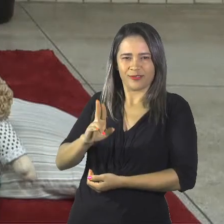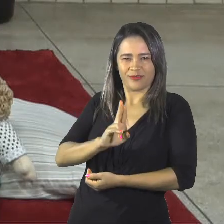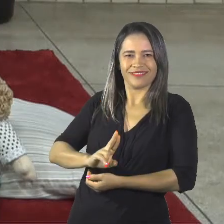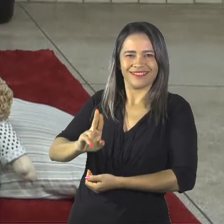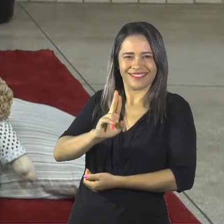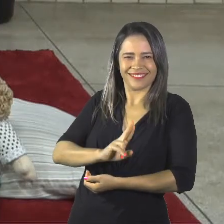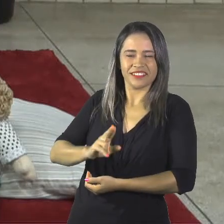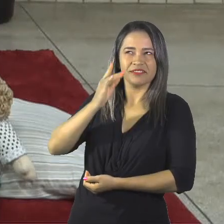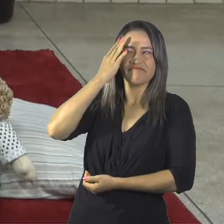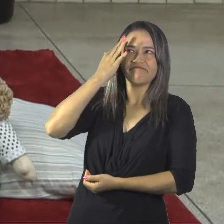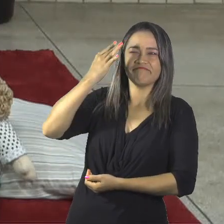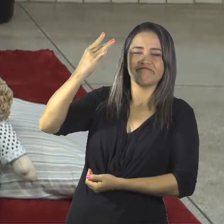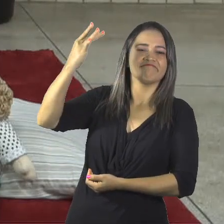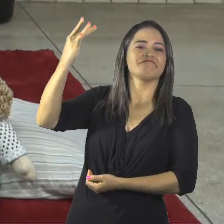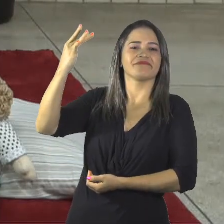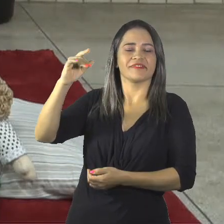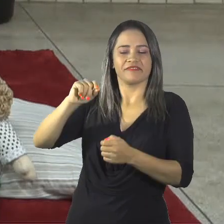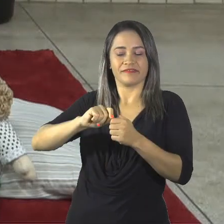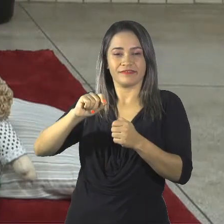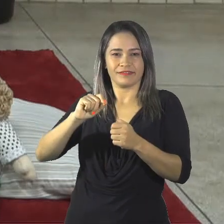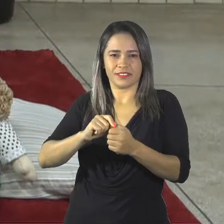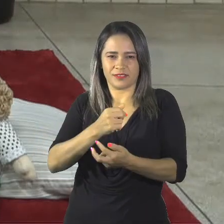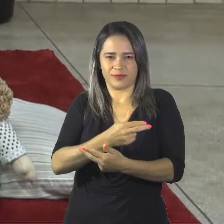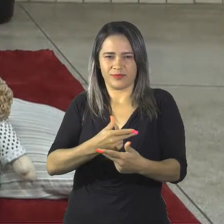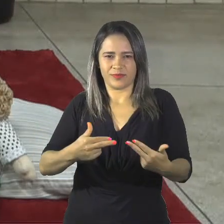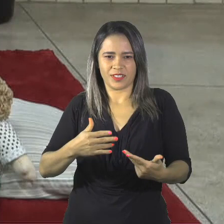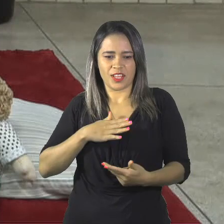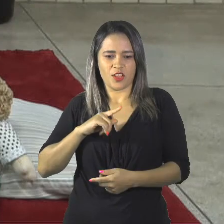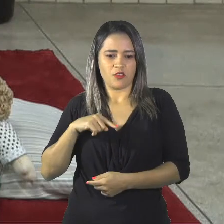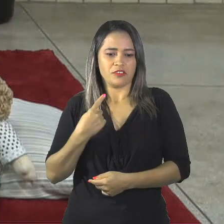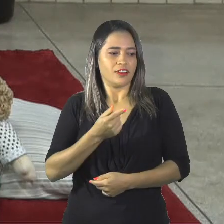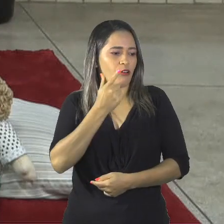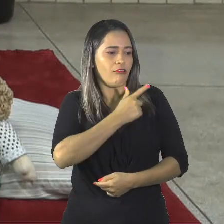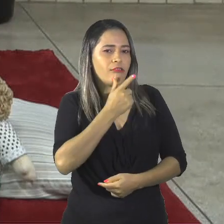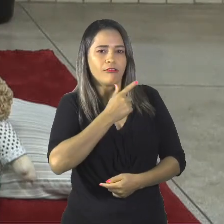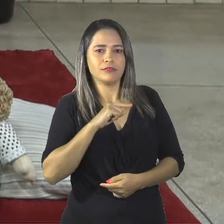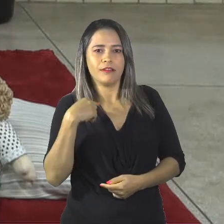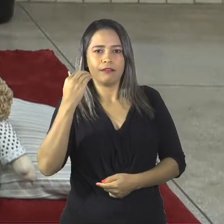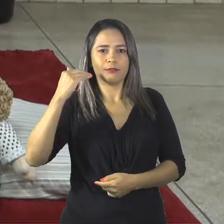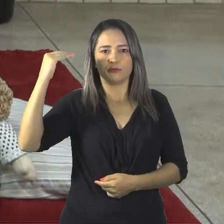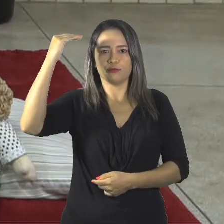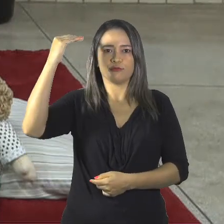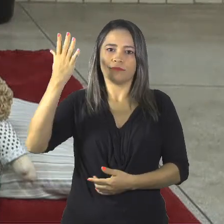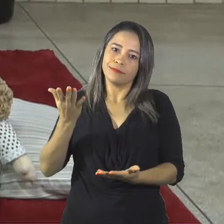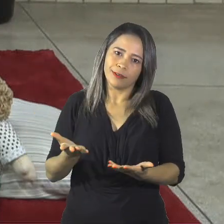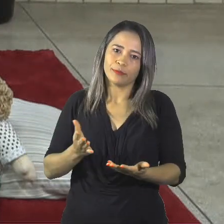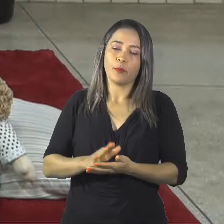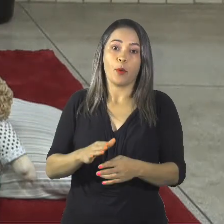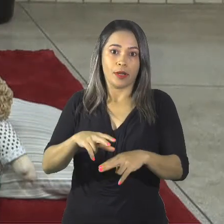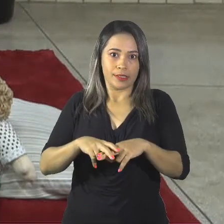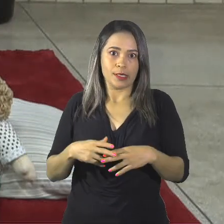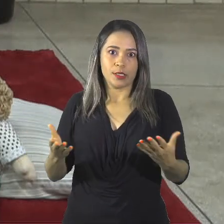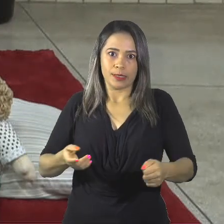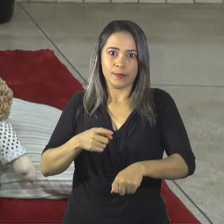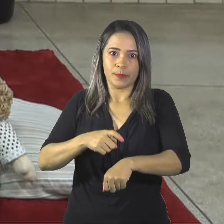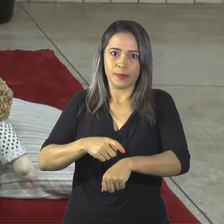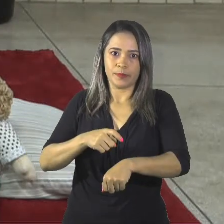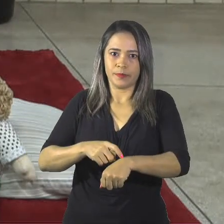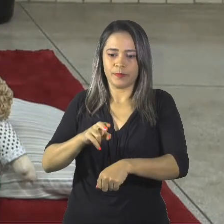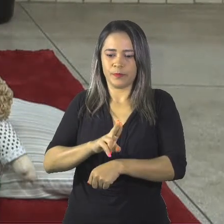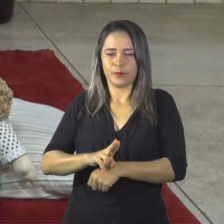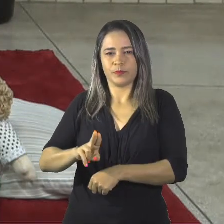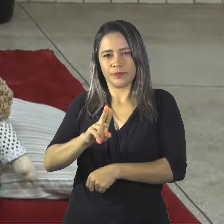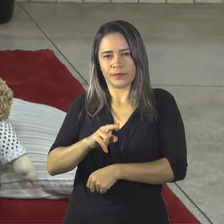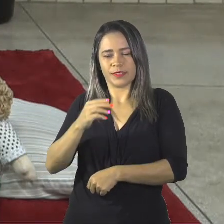imaginação para estar fazendo coisas que a gente, na nossa realidade, não consegue fazer? Então, por isso, nesse momento que você ouve essa história